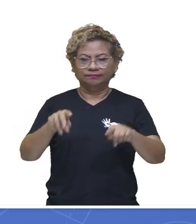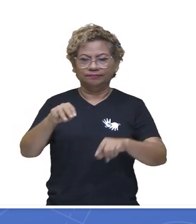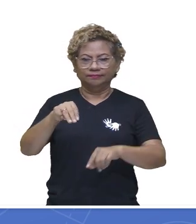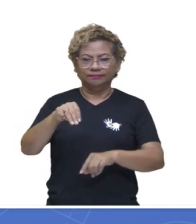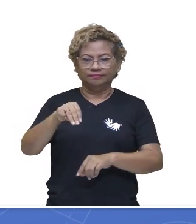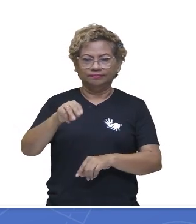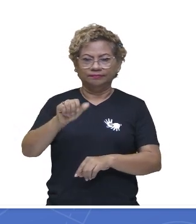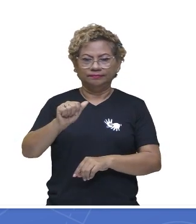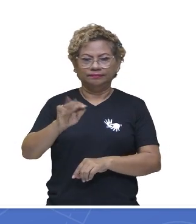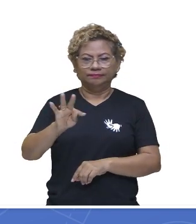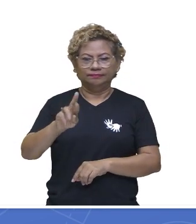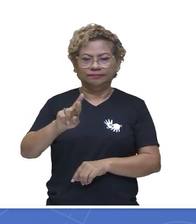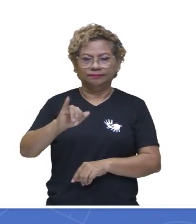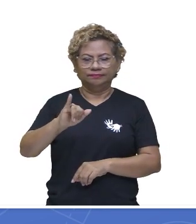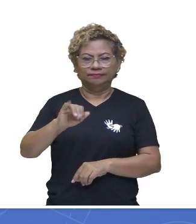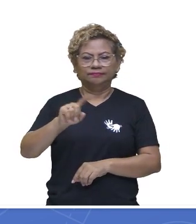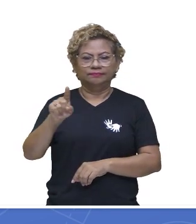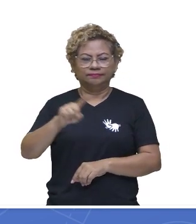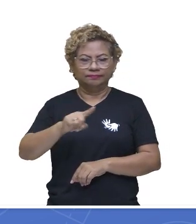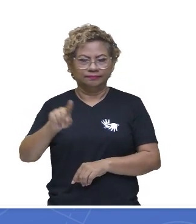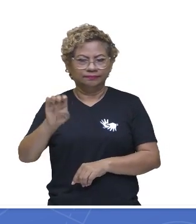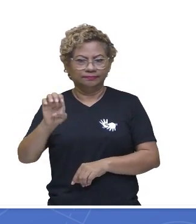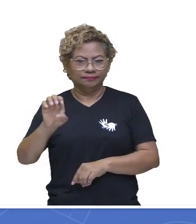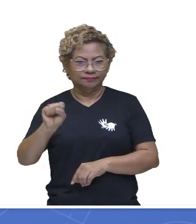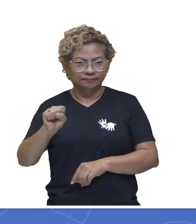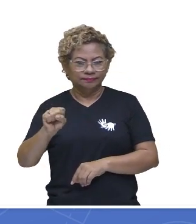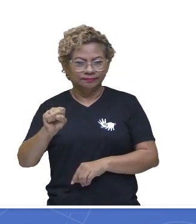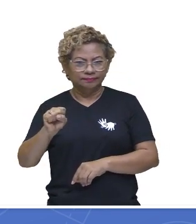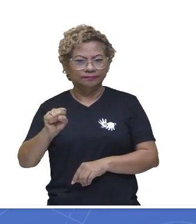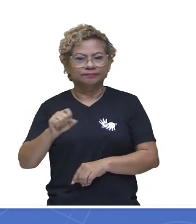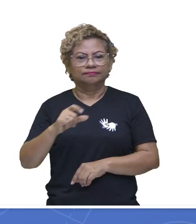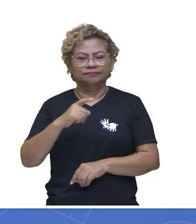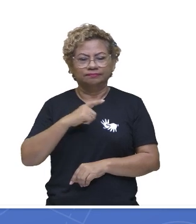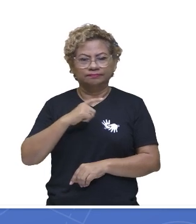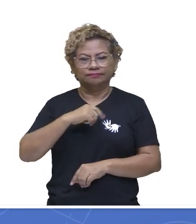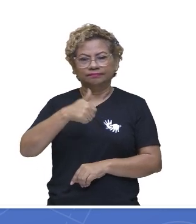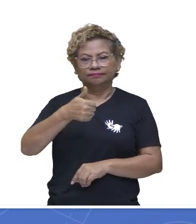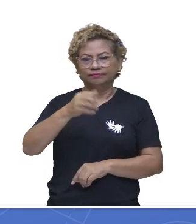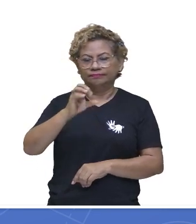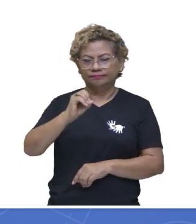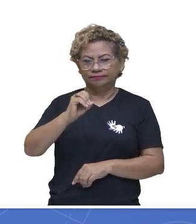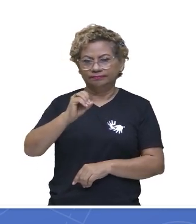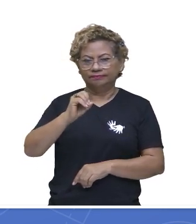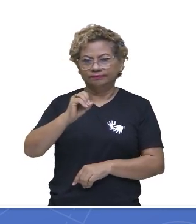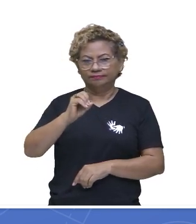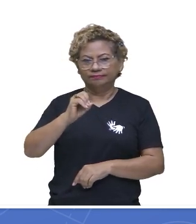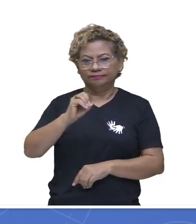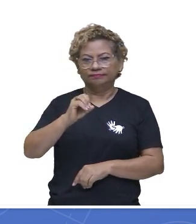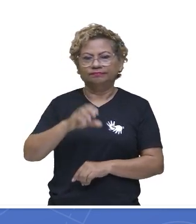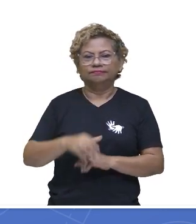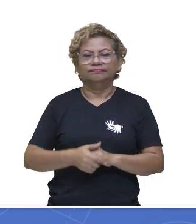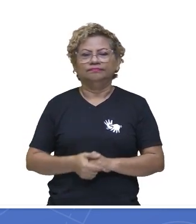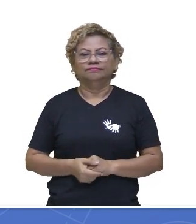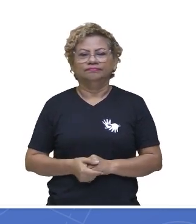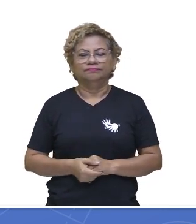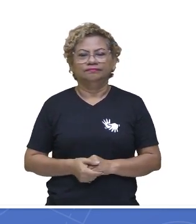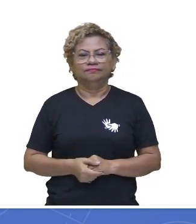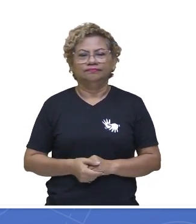multiplicação, tá? Será uma matriz com 10 elementos, tá? O resultado dessa